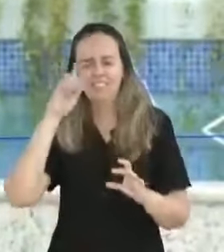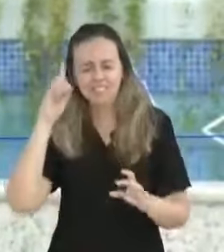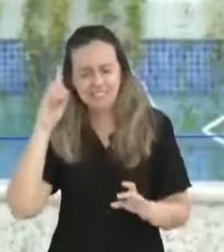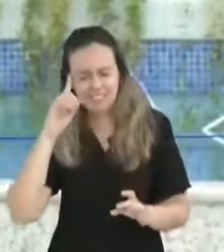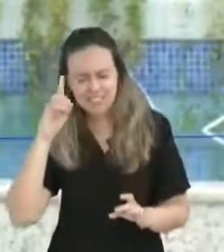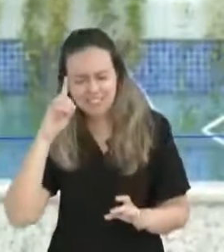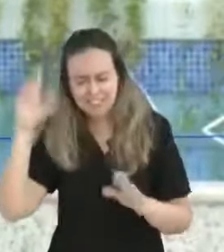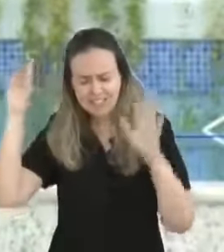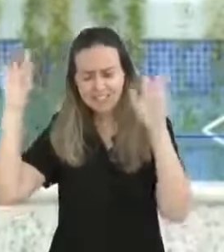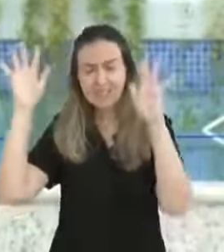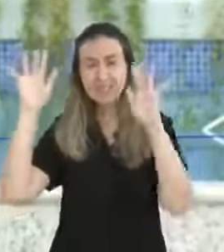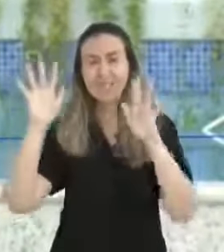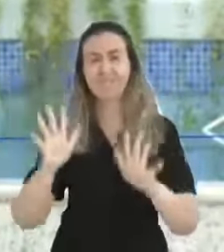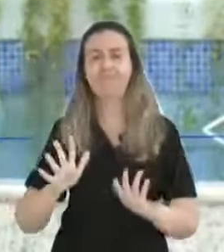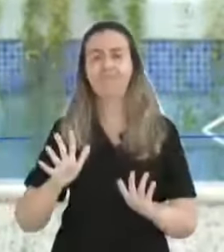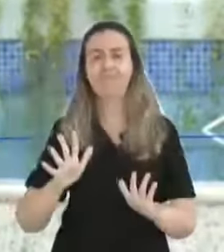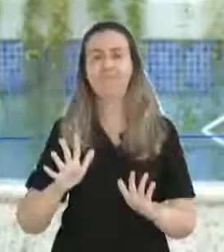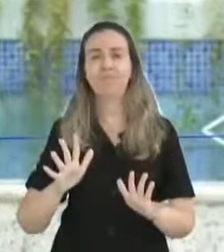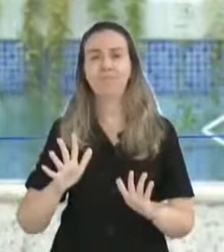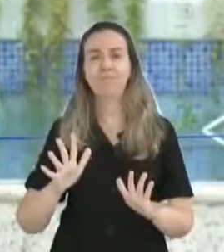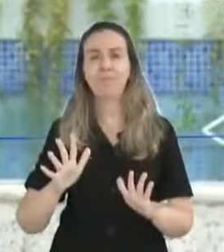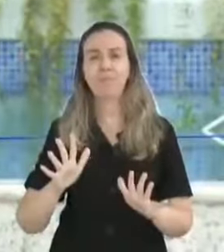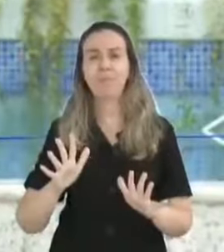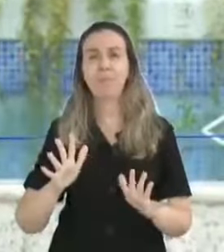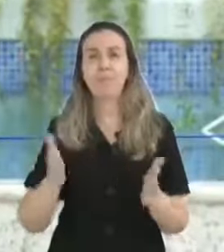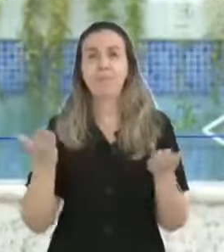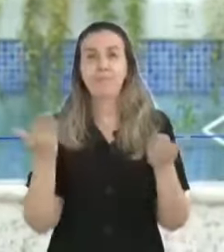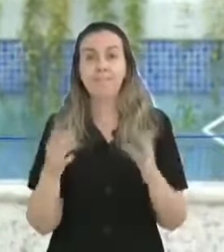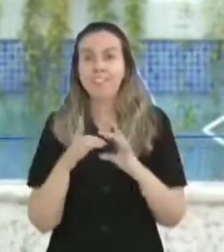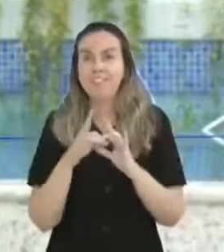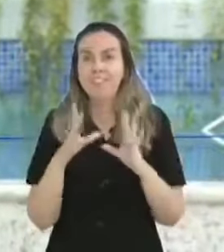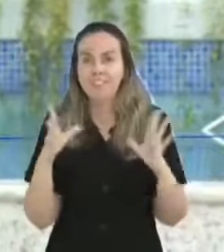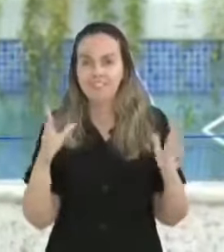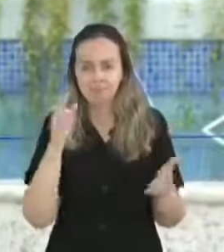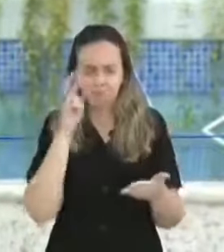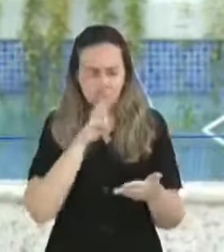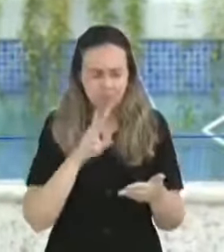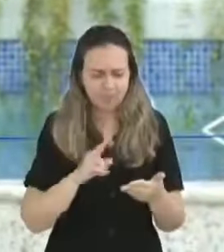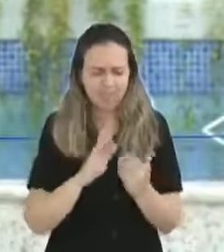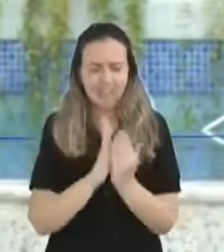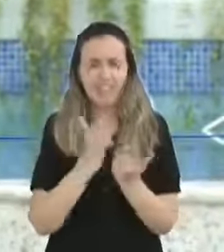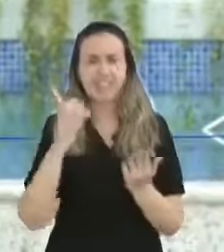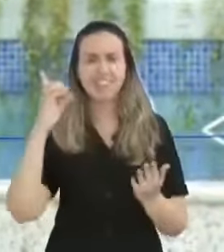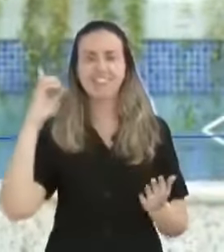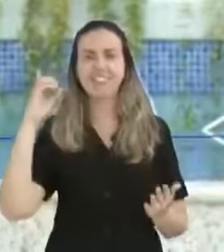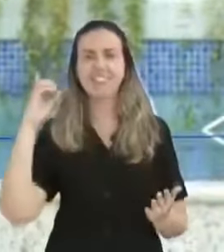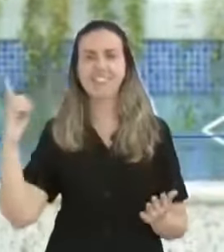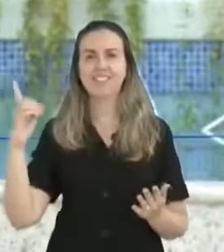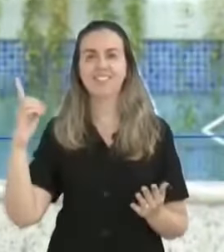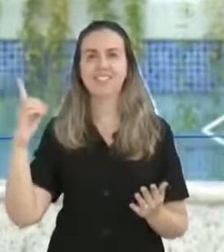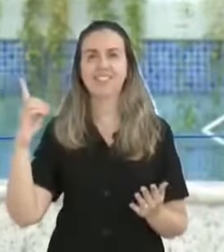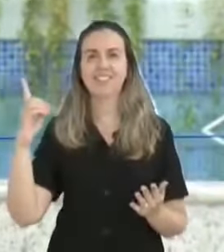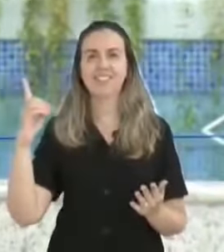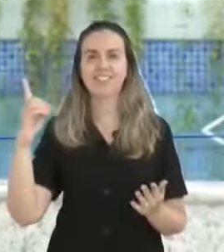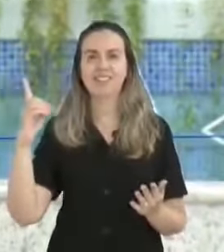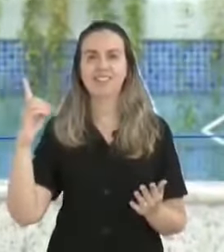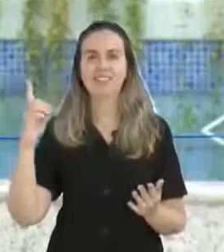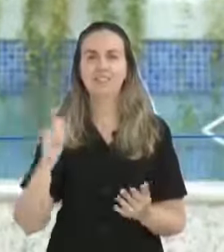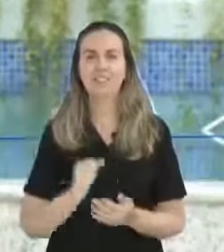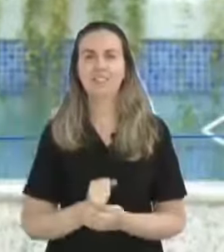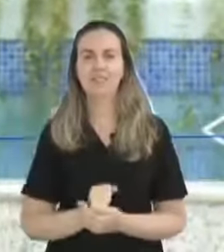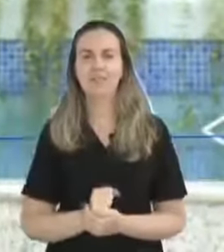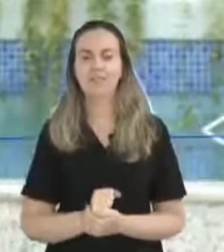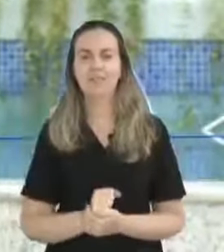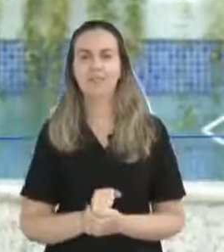constantes renovações espirituais. Basta vocês fazerem uma leitura da Bíblia, você vai ver sempre a nação de